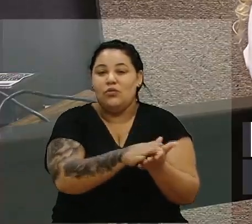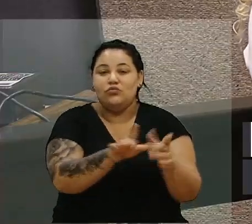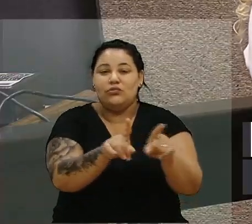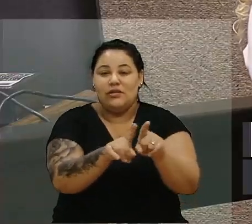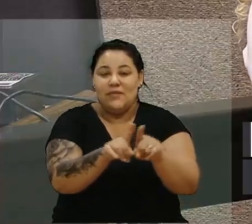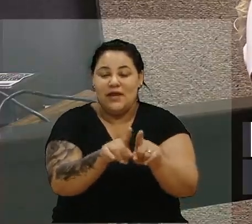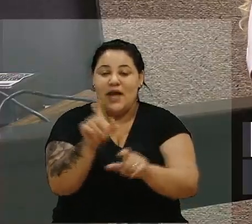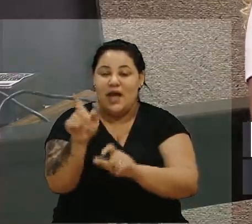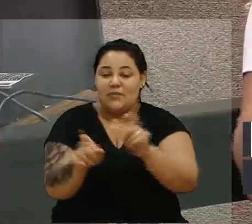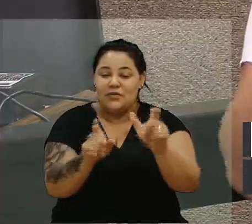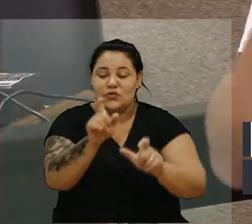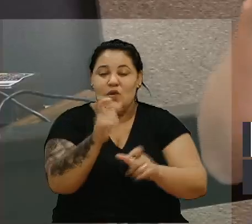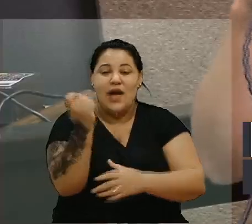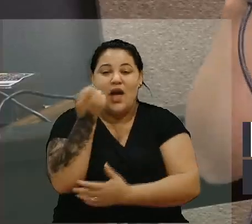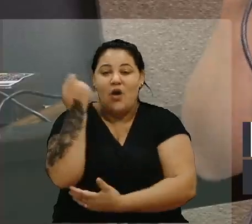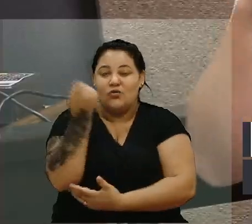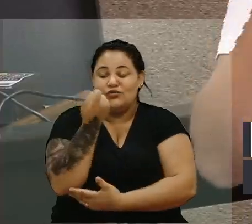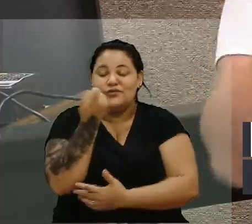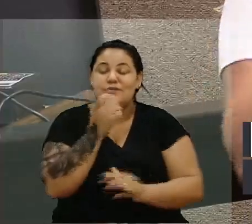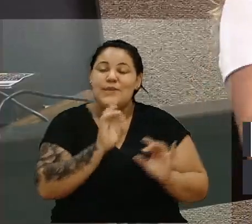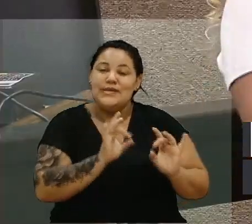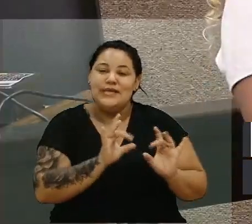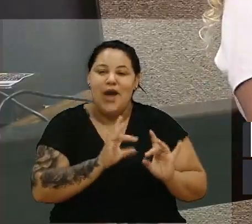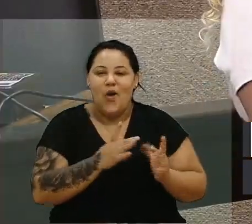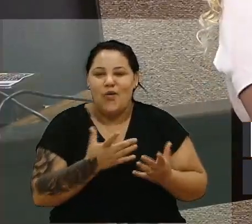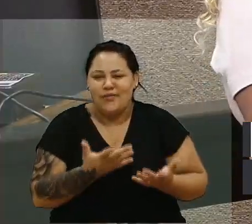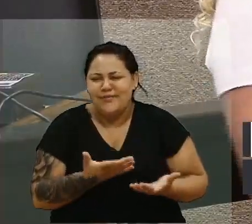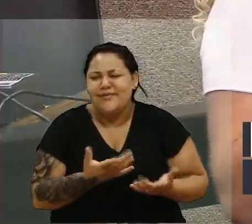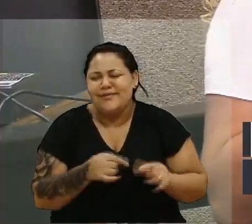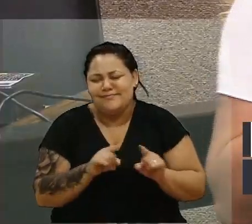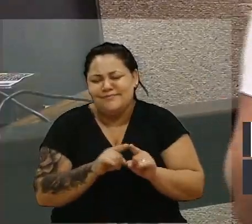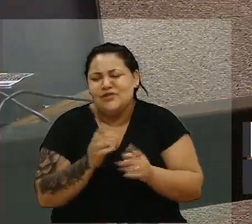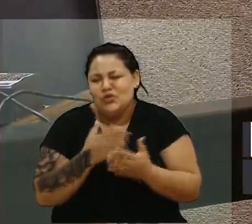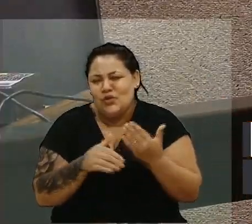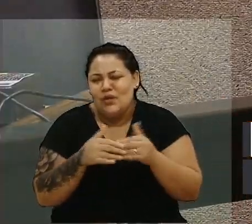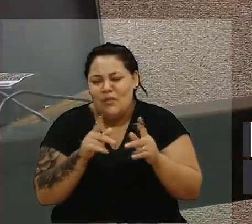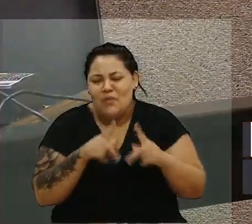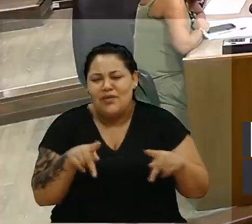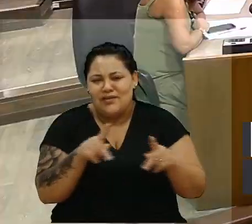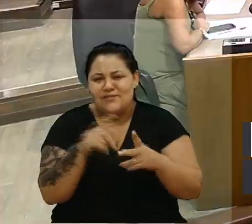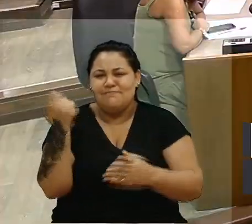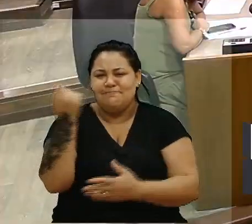ao pessoal gaúcho e especialmente ao pessoal da nossa Serra Gaúcha. Obrigada, senhor presidente.